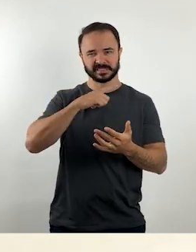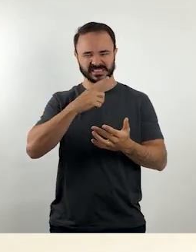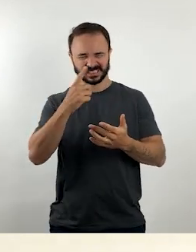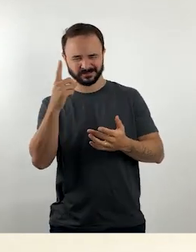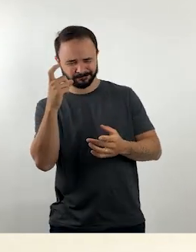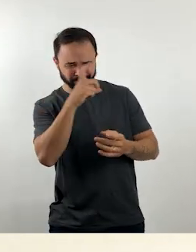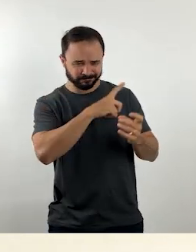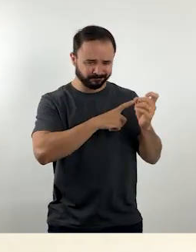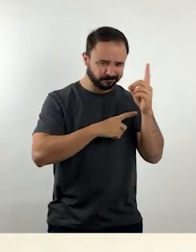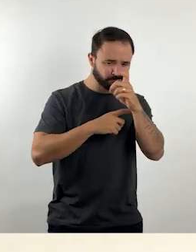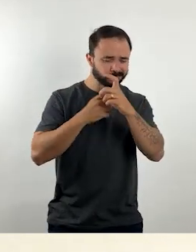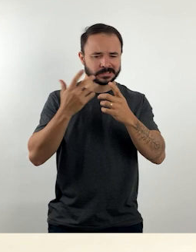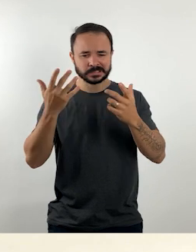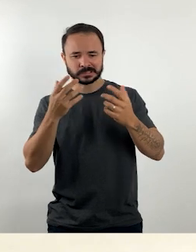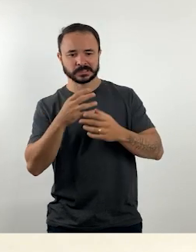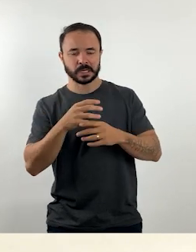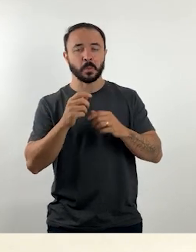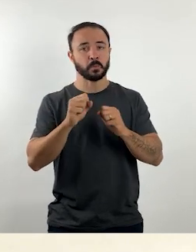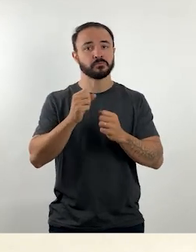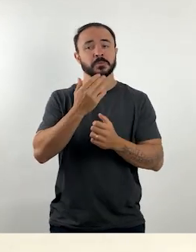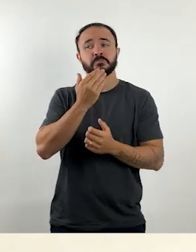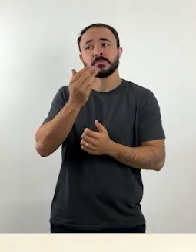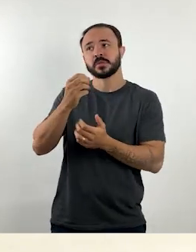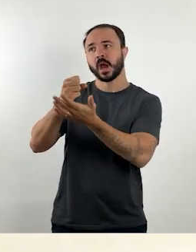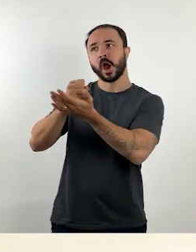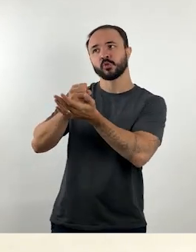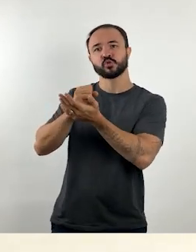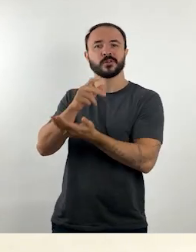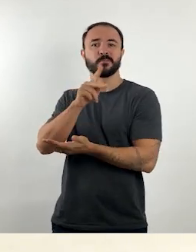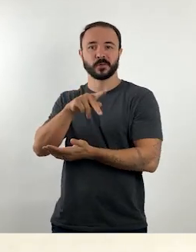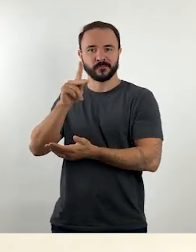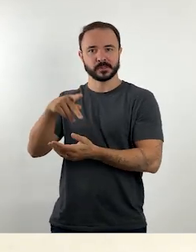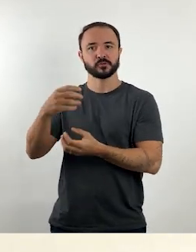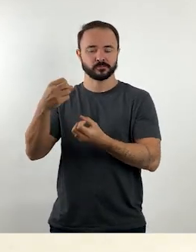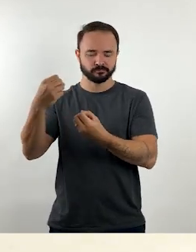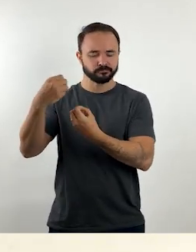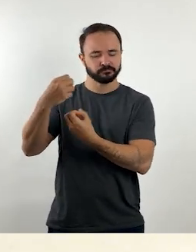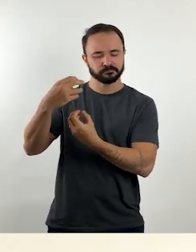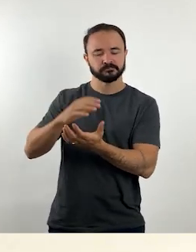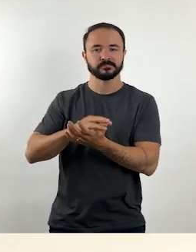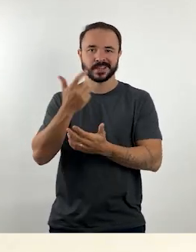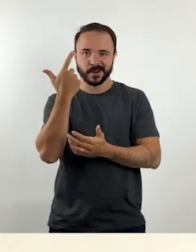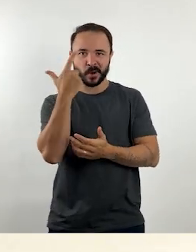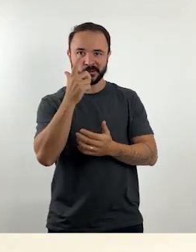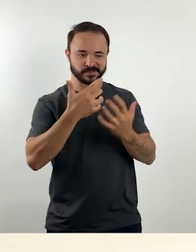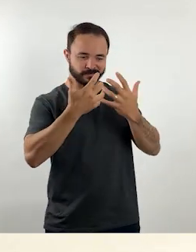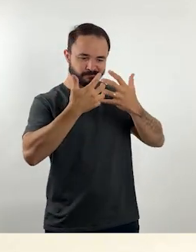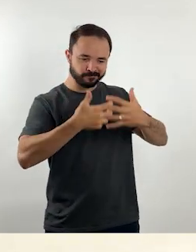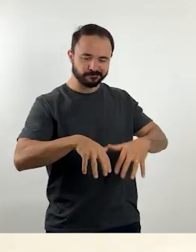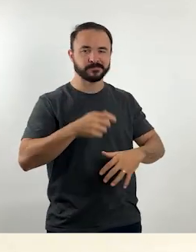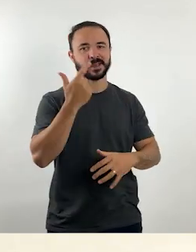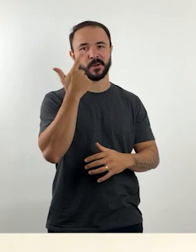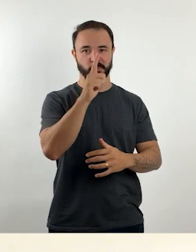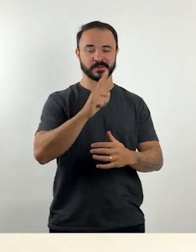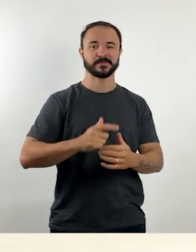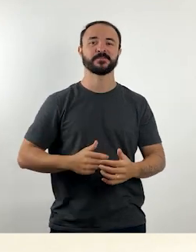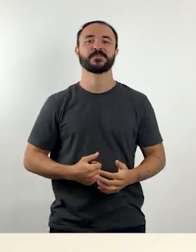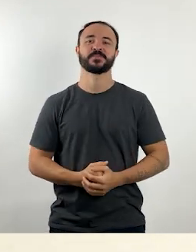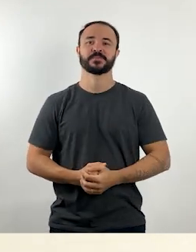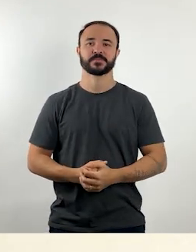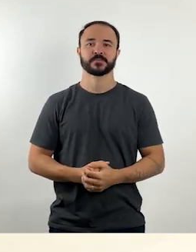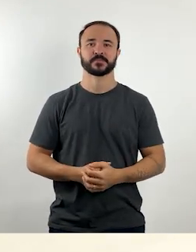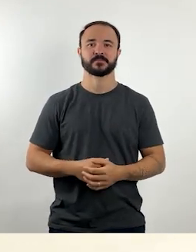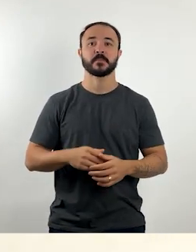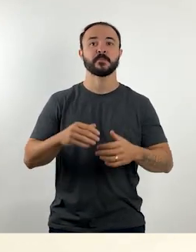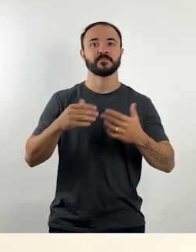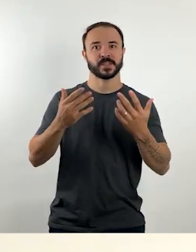de dificuldade, peça auxílio do seu professor, que ele vai lhe ajudar e você vai, no final, conseguir montar o seu robô. Bom,